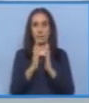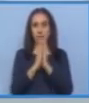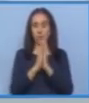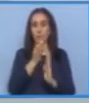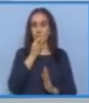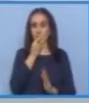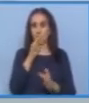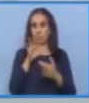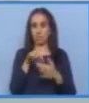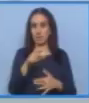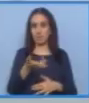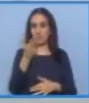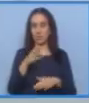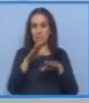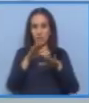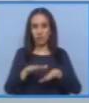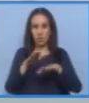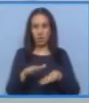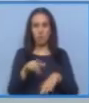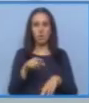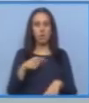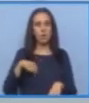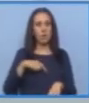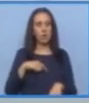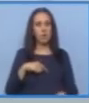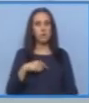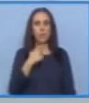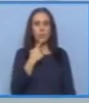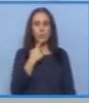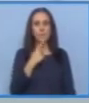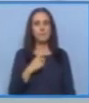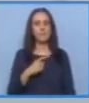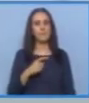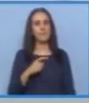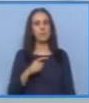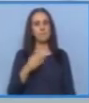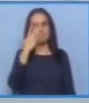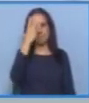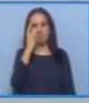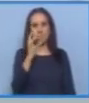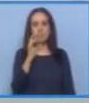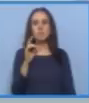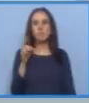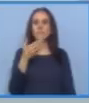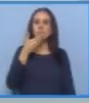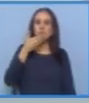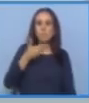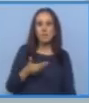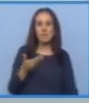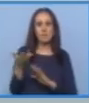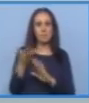sobretudo neste caso, quando falamos do Islão, estamos de tal forma marcados por experiências mais ou menos